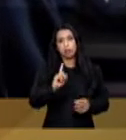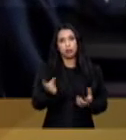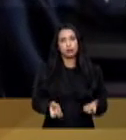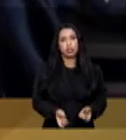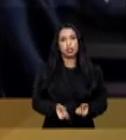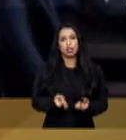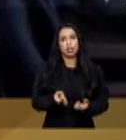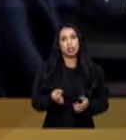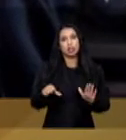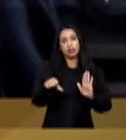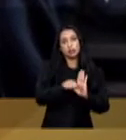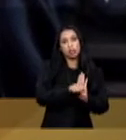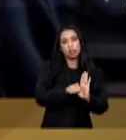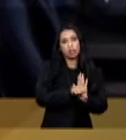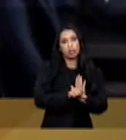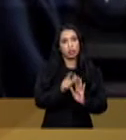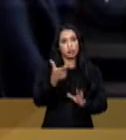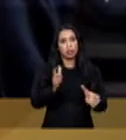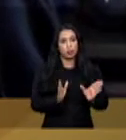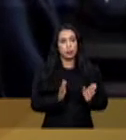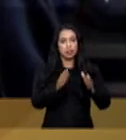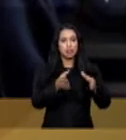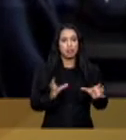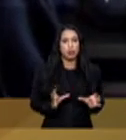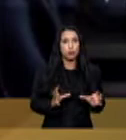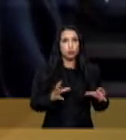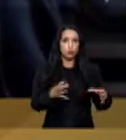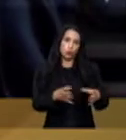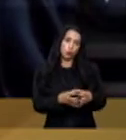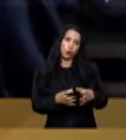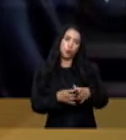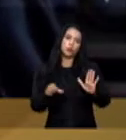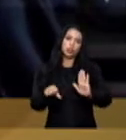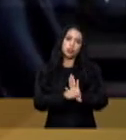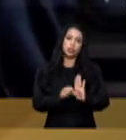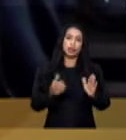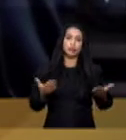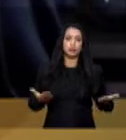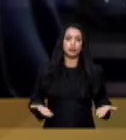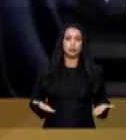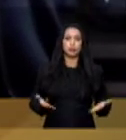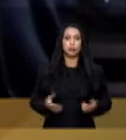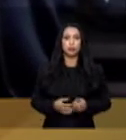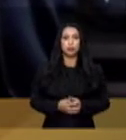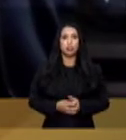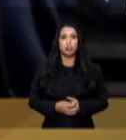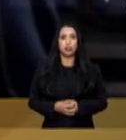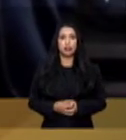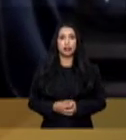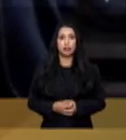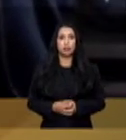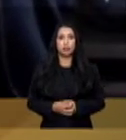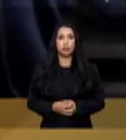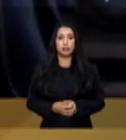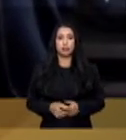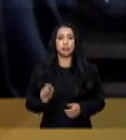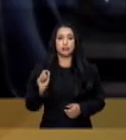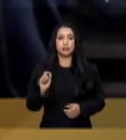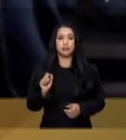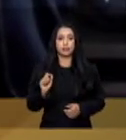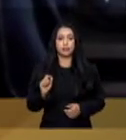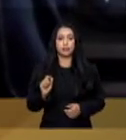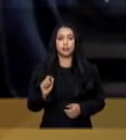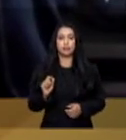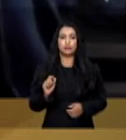criminosas, nem integre organização criminosa. Em suma, presidente, o Tribunal Regional Federal